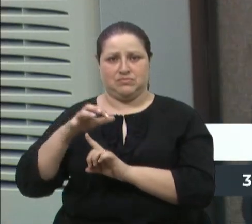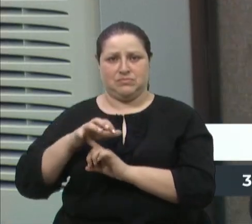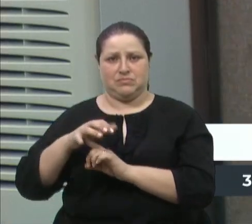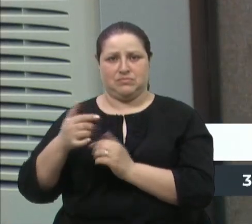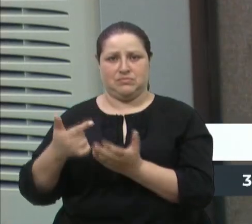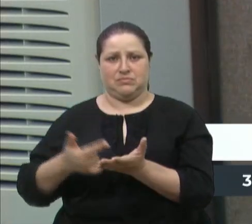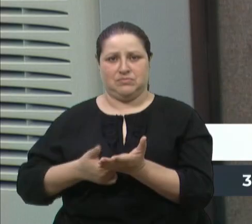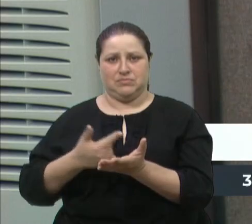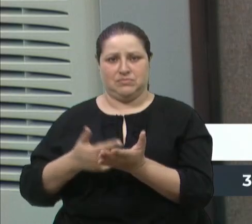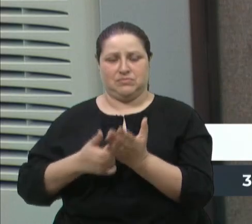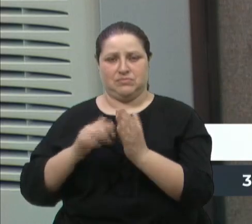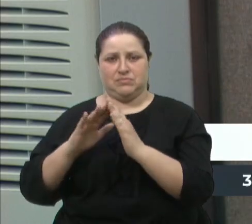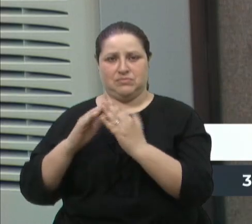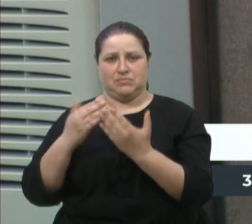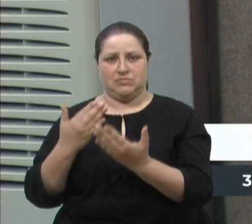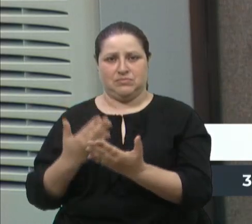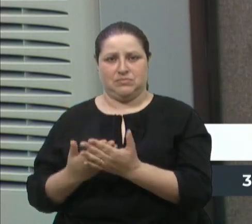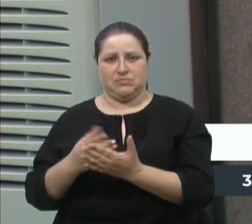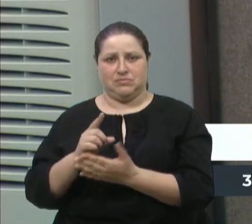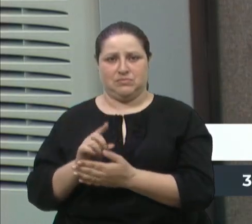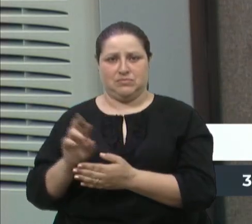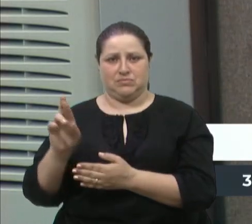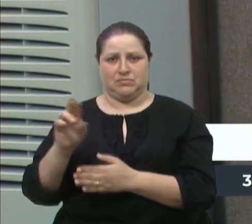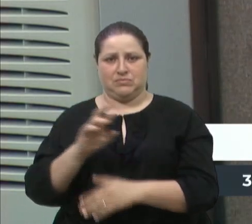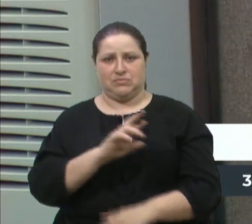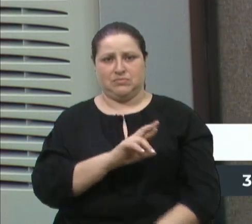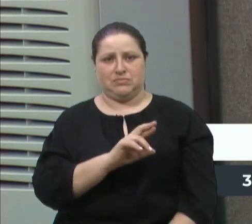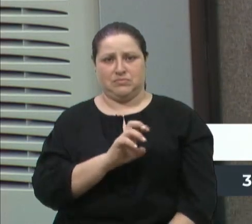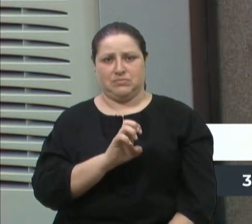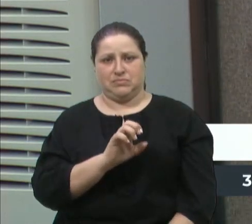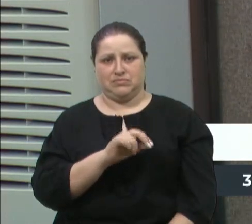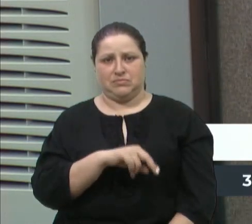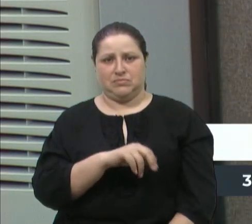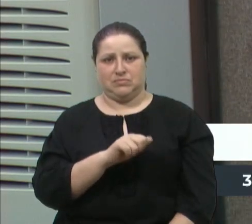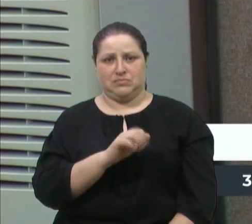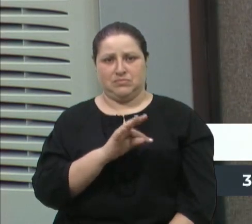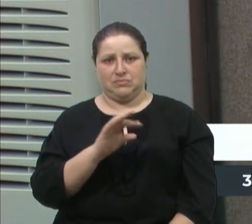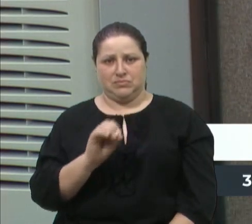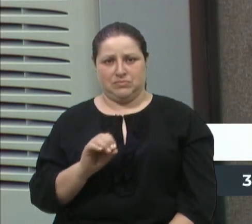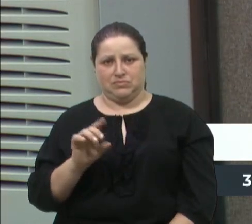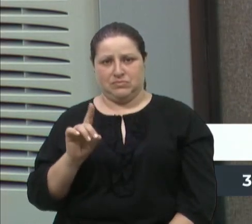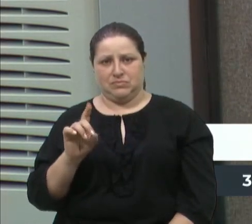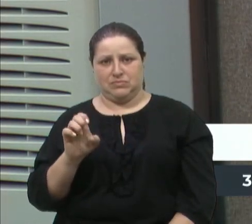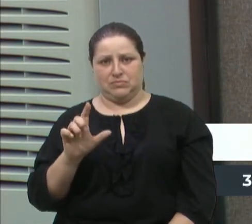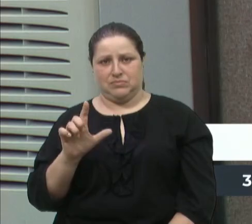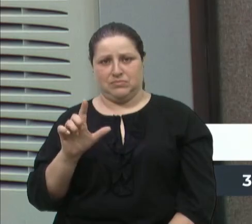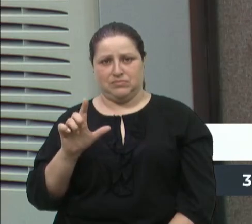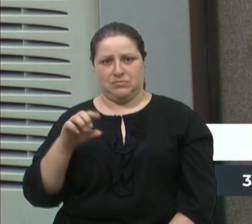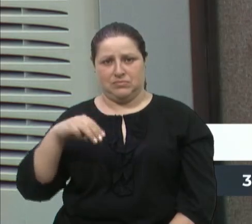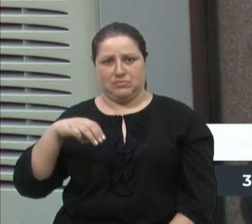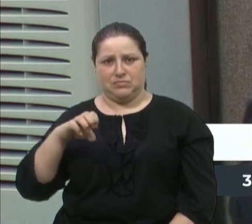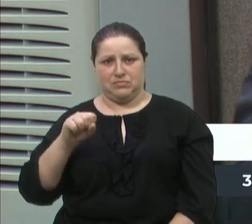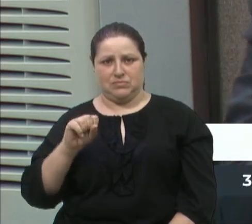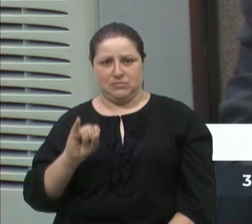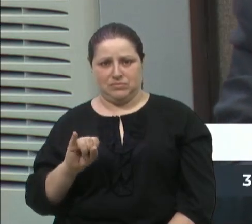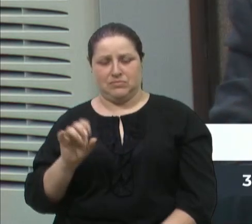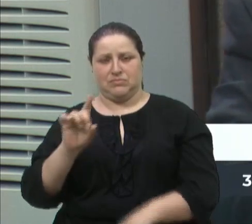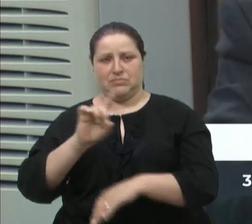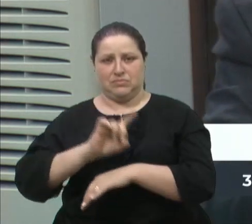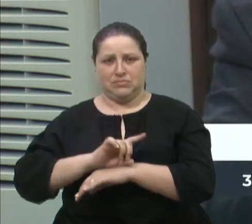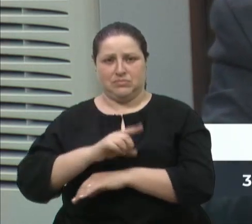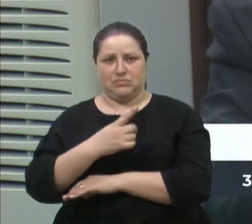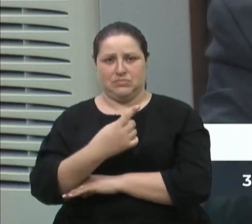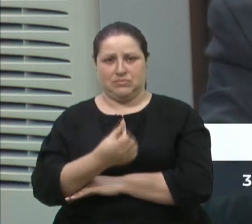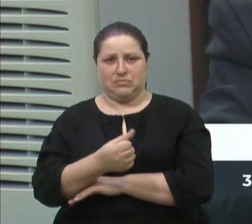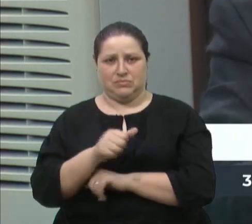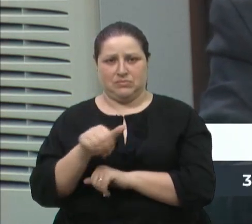livro da Escola Dr. Renato Delmeze, que ocorrerá no dia 16 de setembro, das